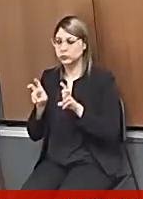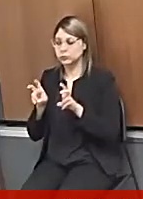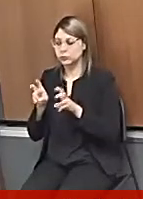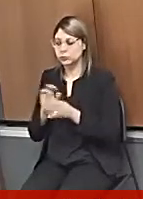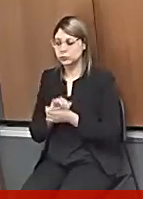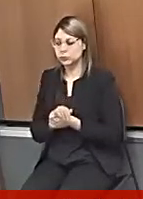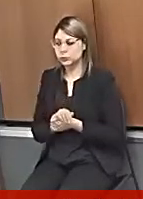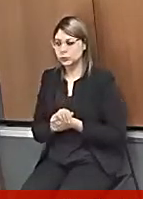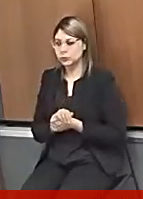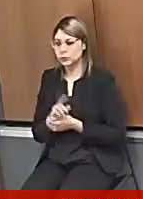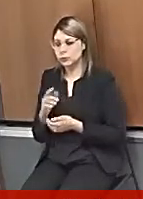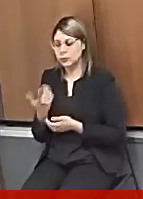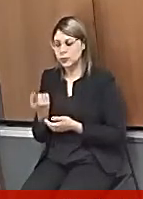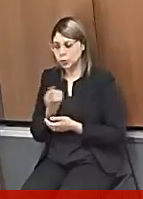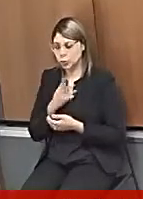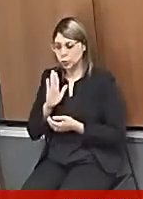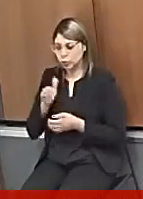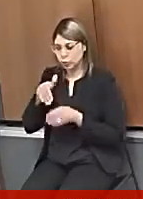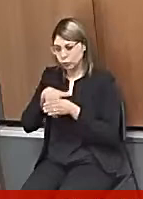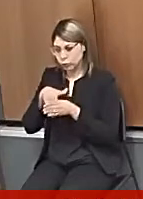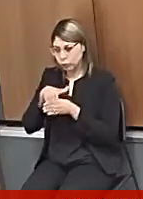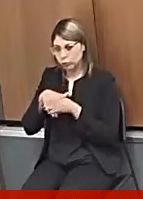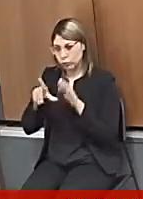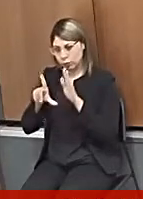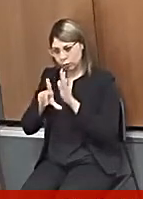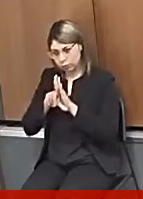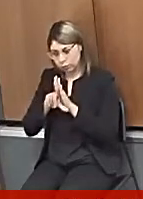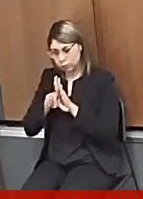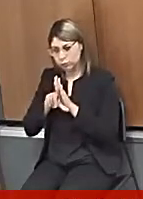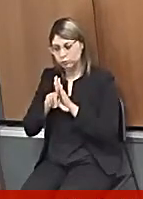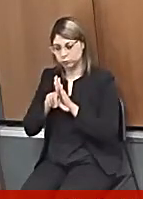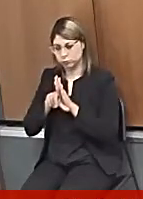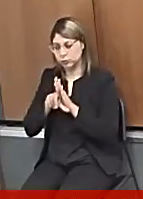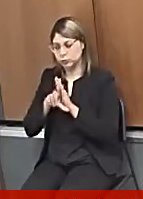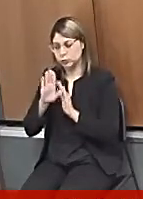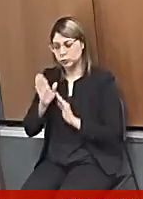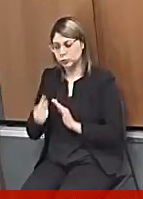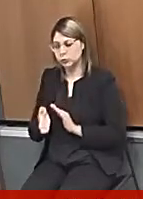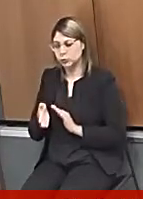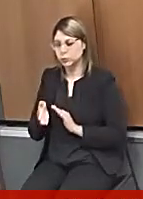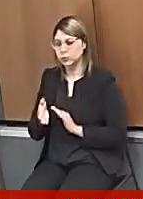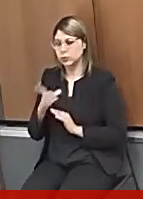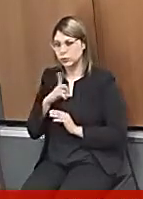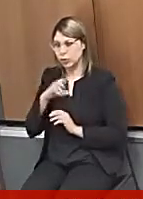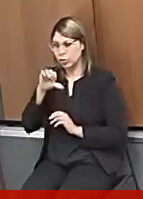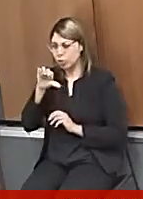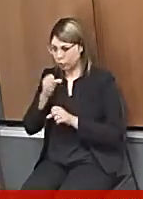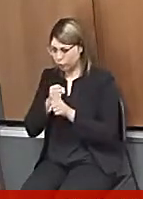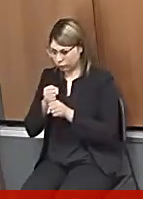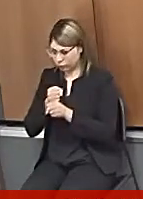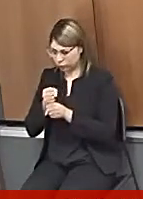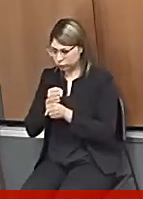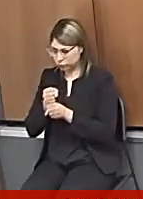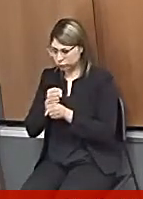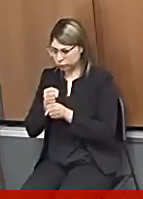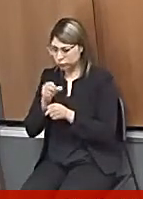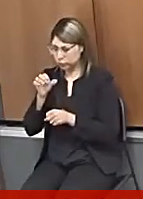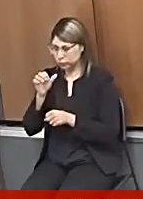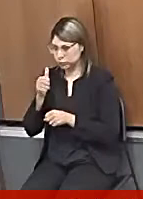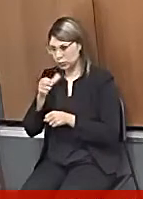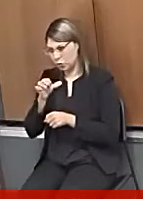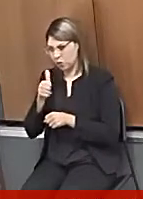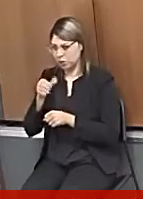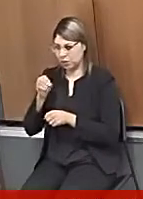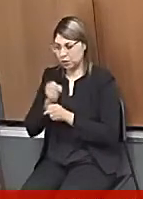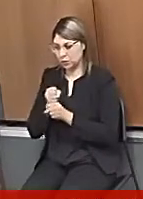e e nós votamos uma lei já paz aí 9 anos 9 e 10